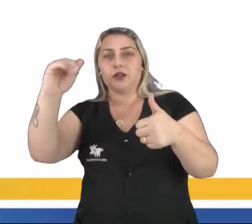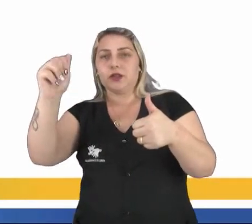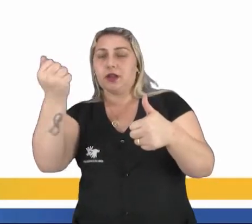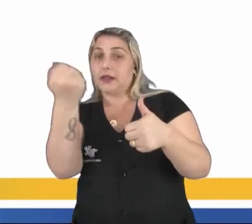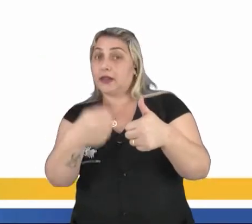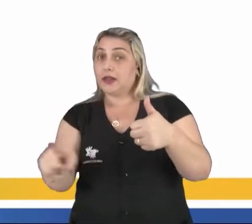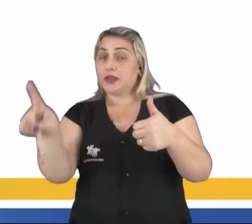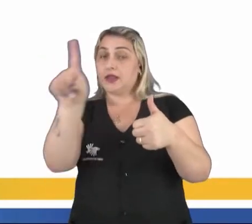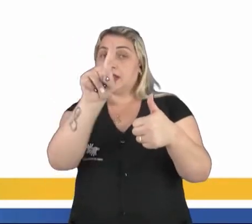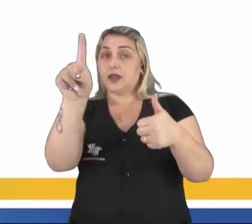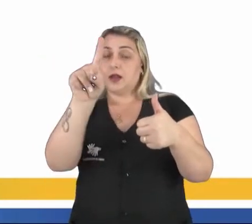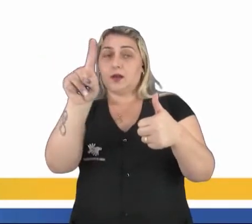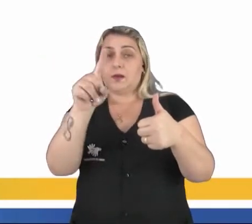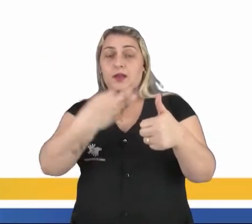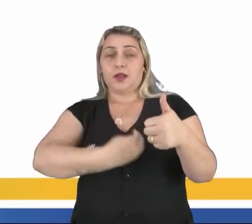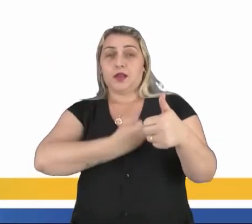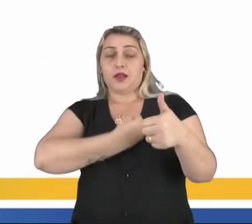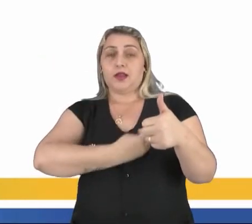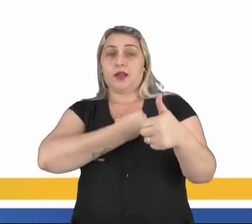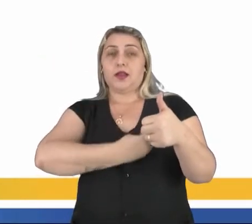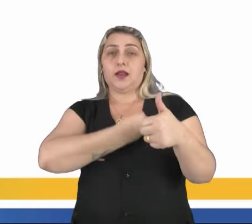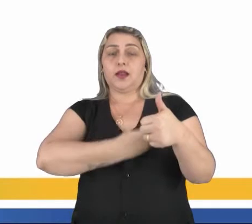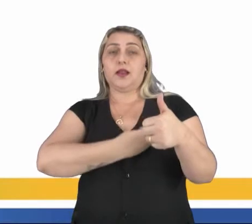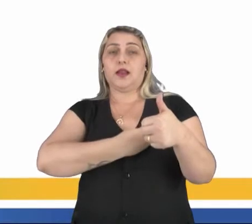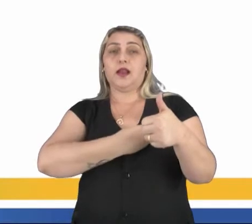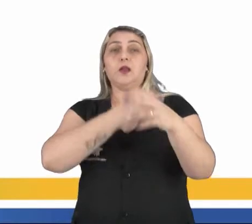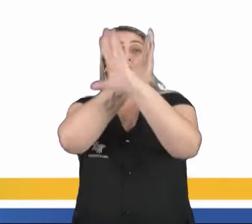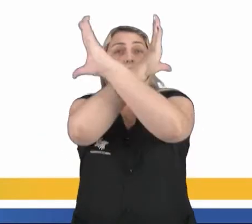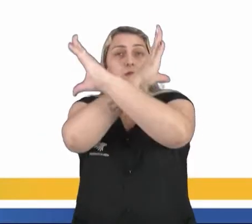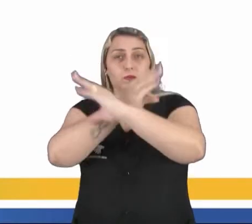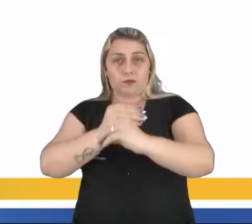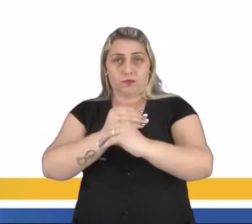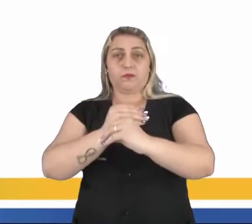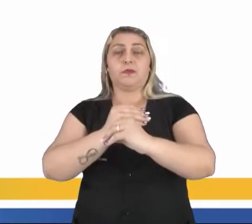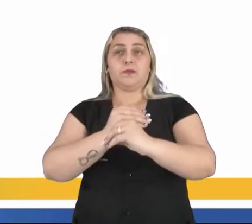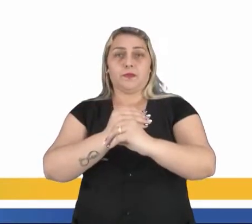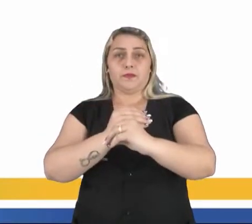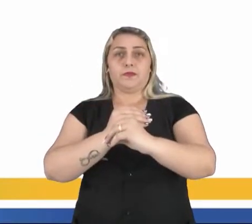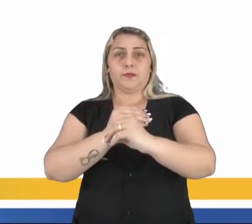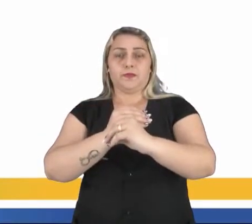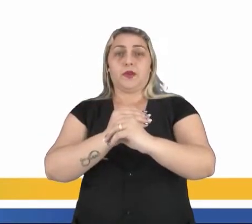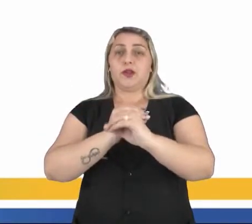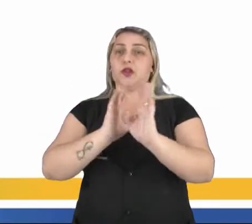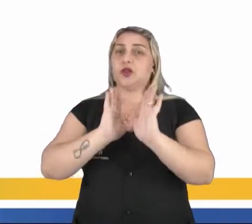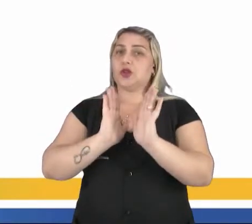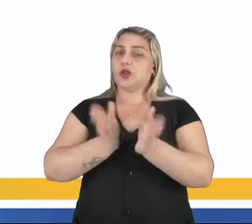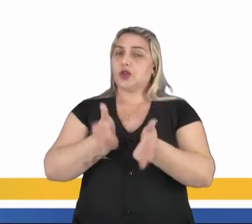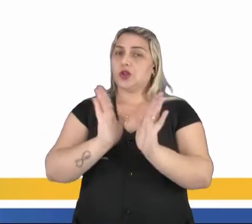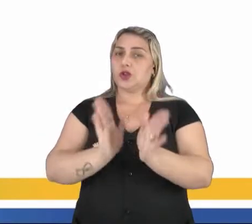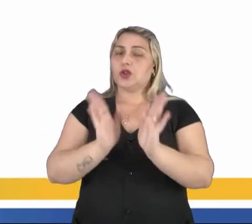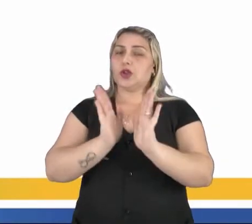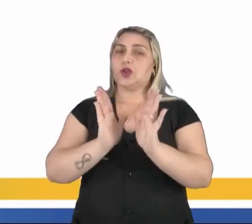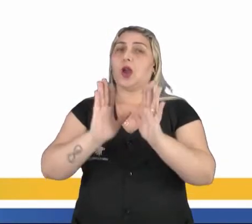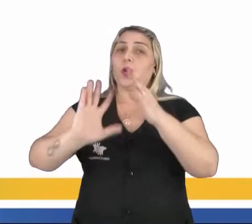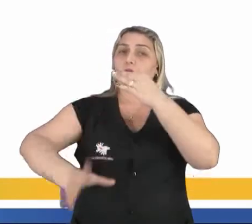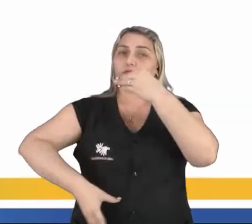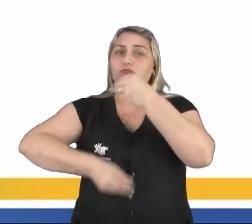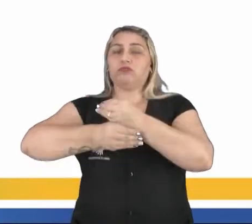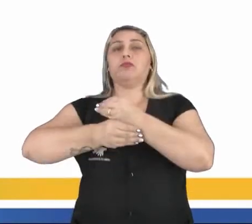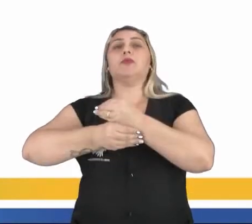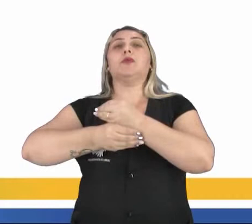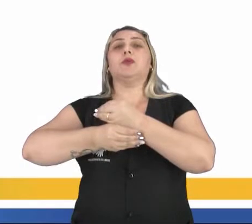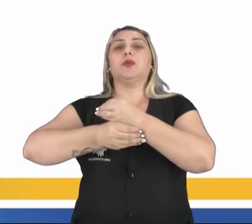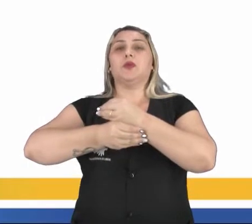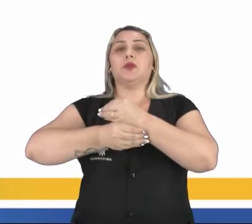da presença de uma conjunção, né? Já quando complementa